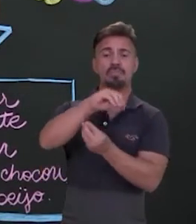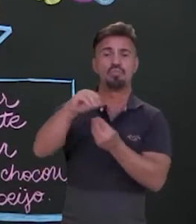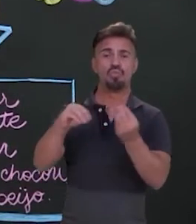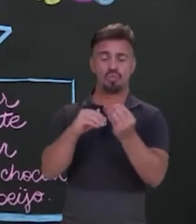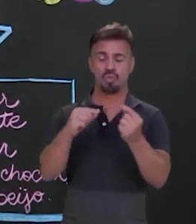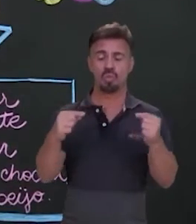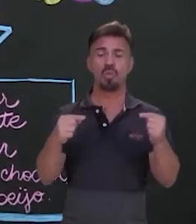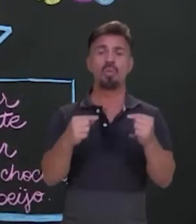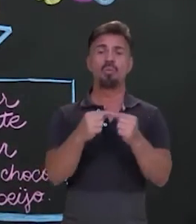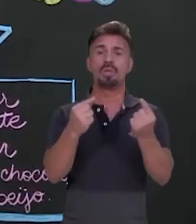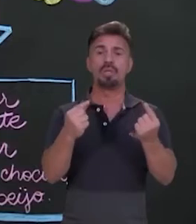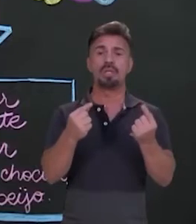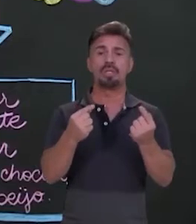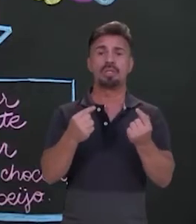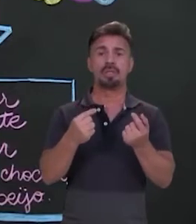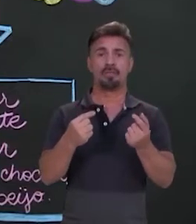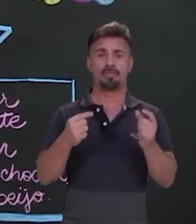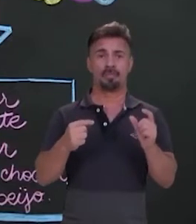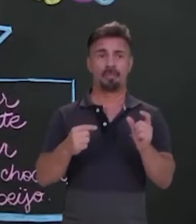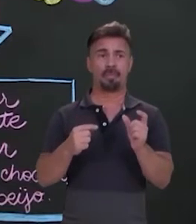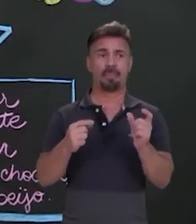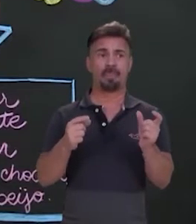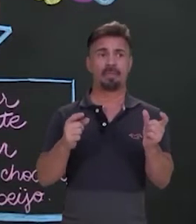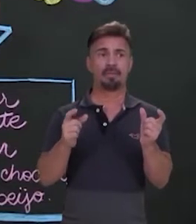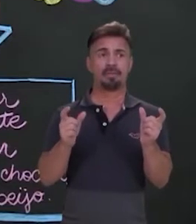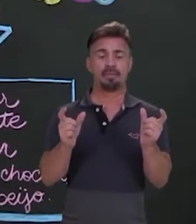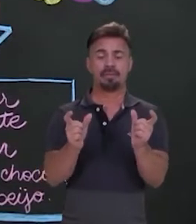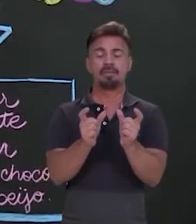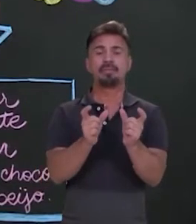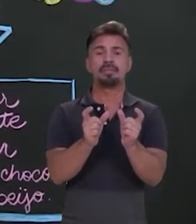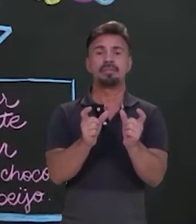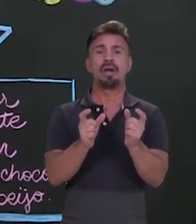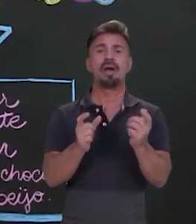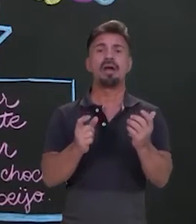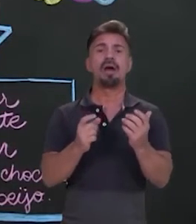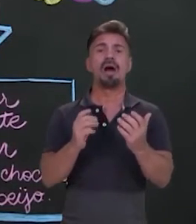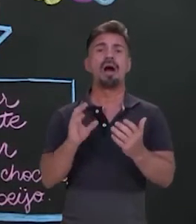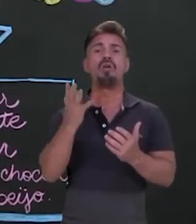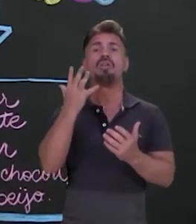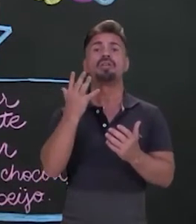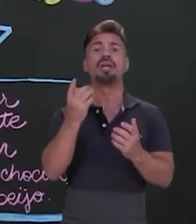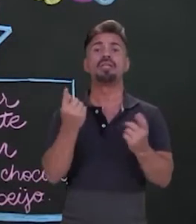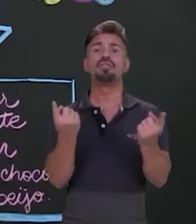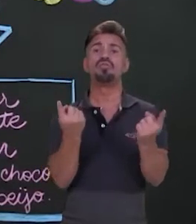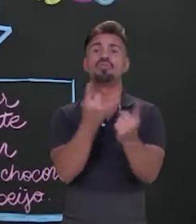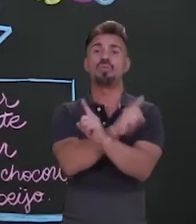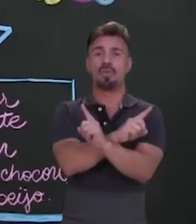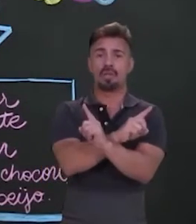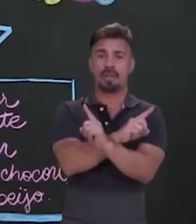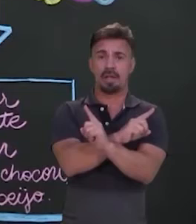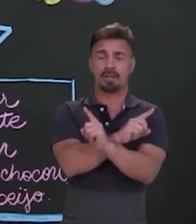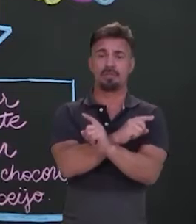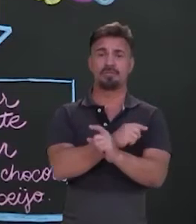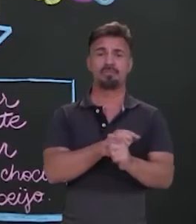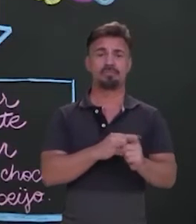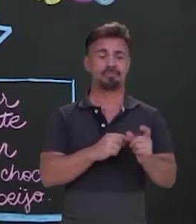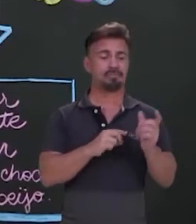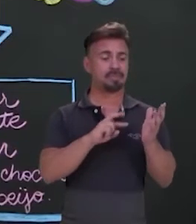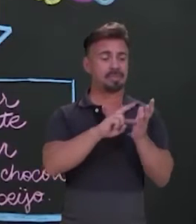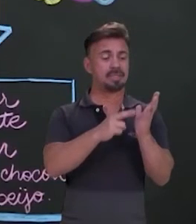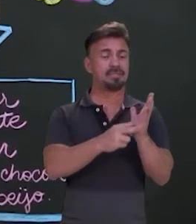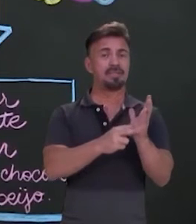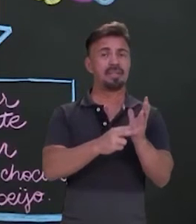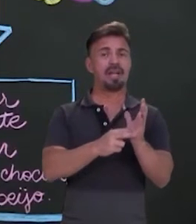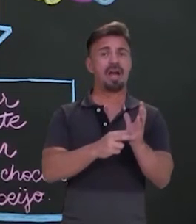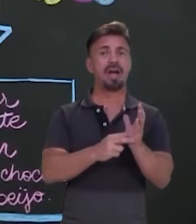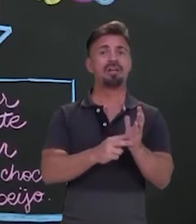combinam. No caso da justaposição, esse processo acontece o inverso. As unidades de significado